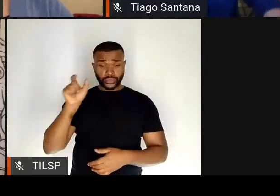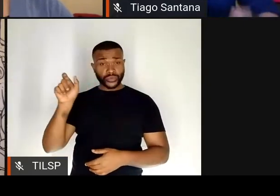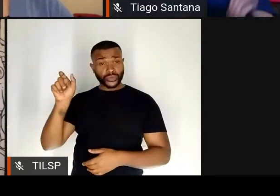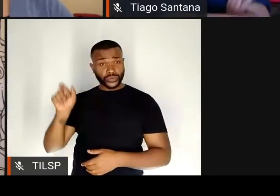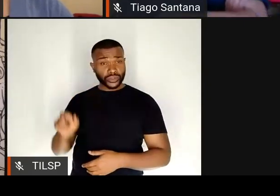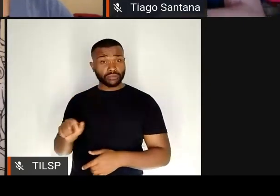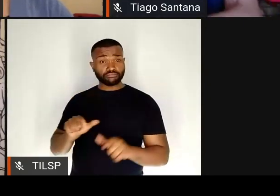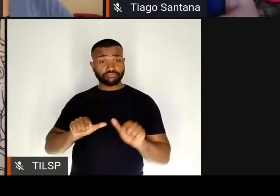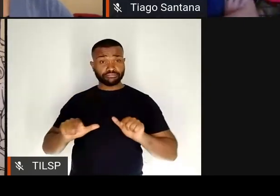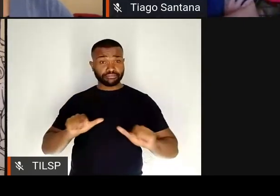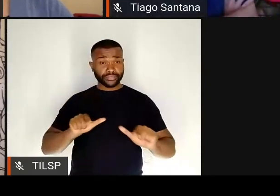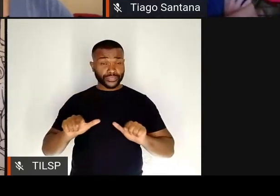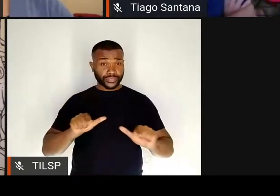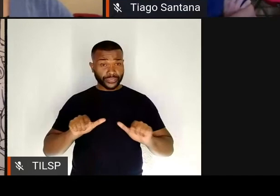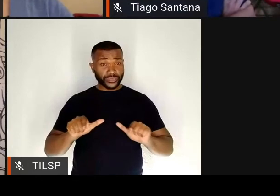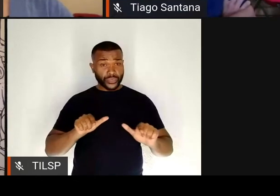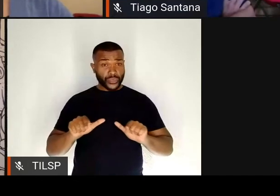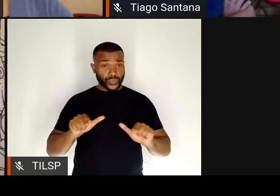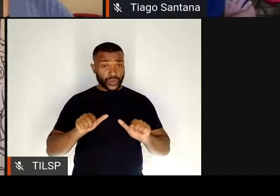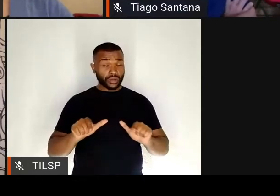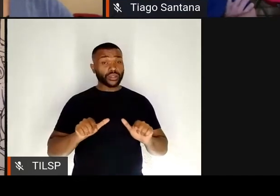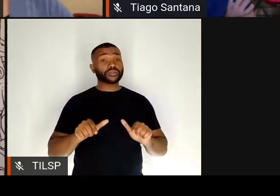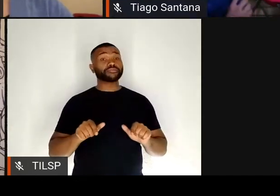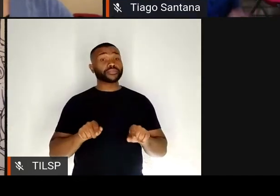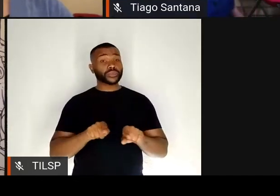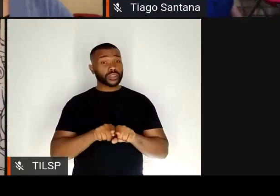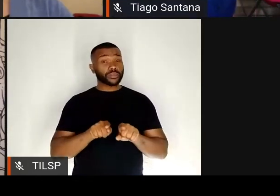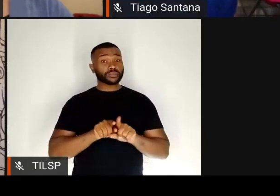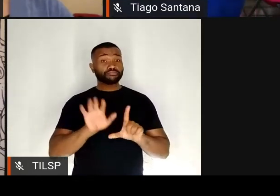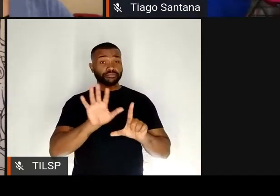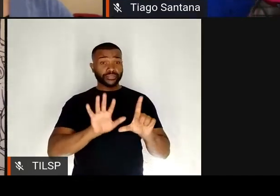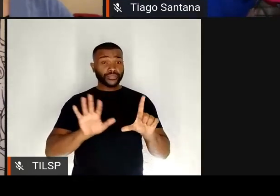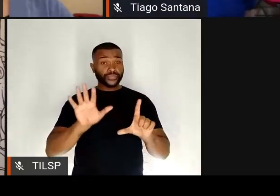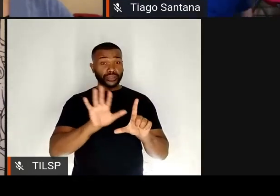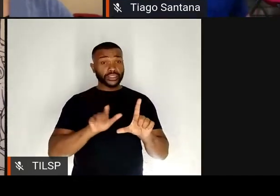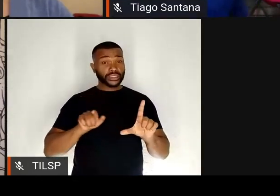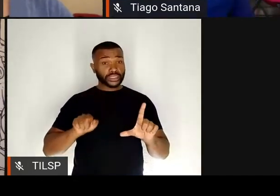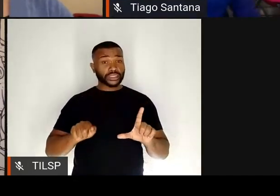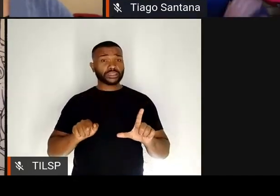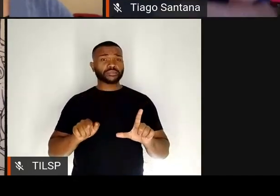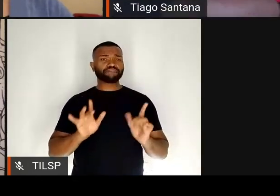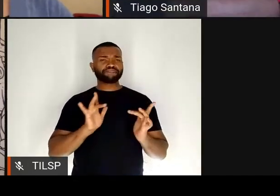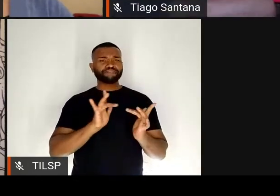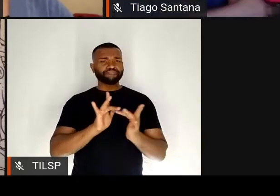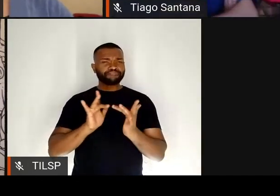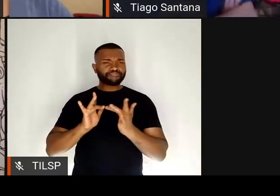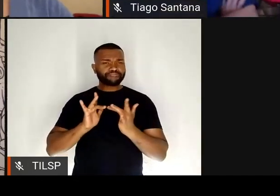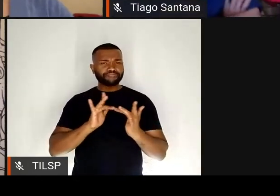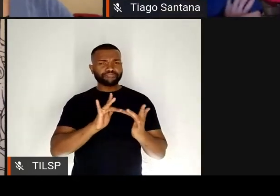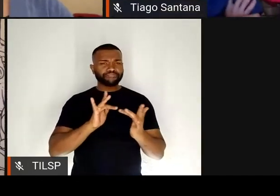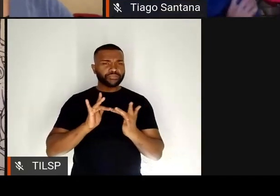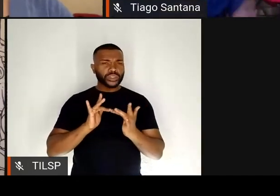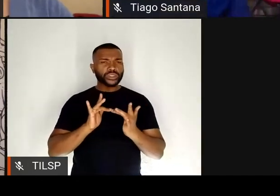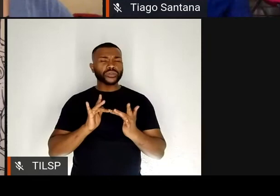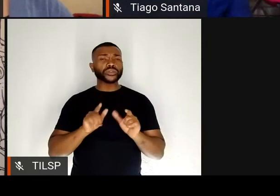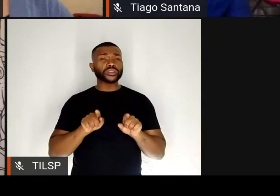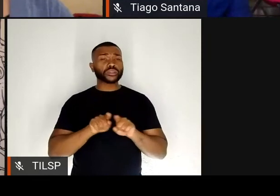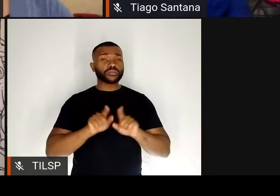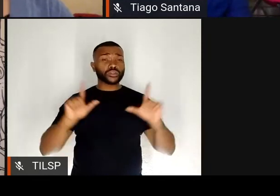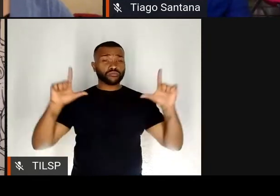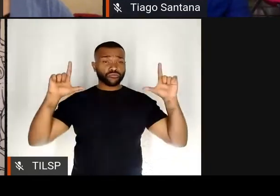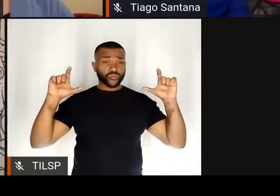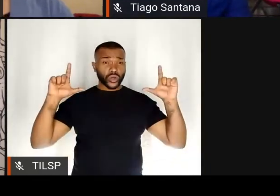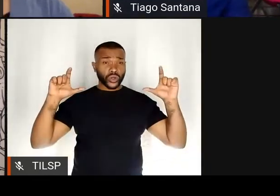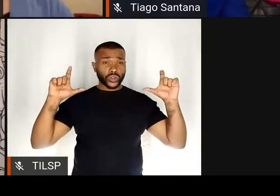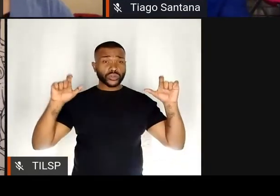opera, um certo tipo de imagem. Mas essa relação do processo fotográfico, daquilo que define uma